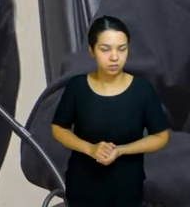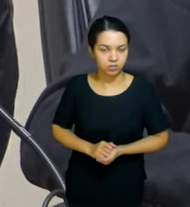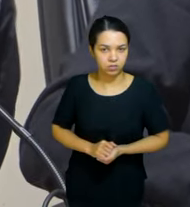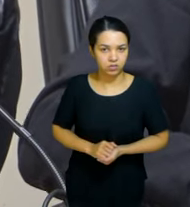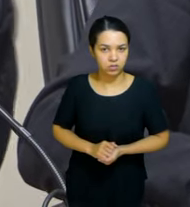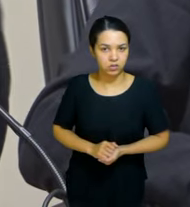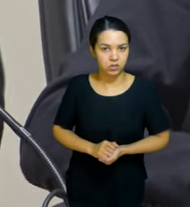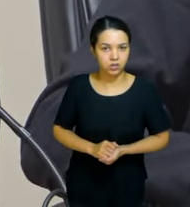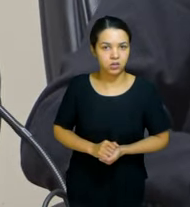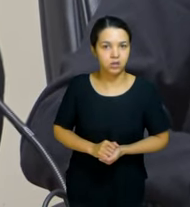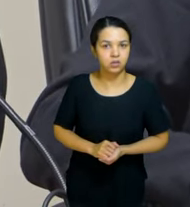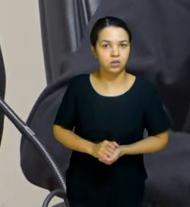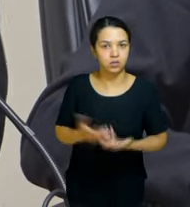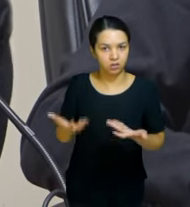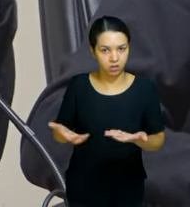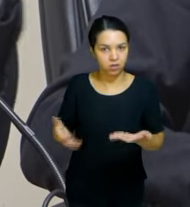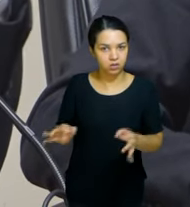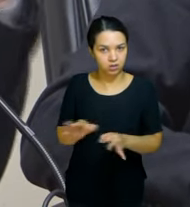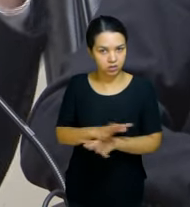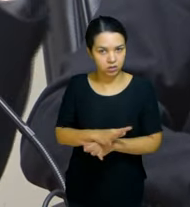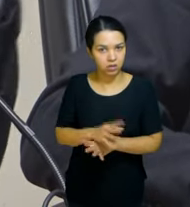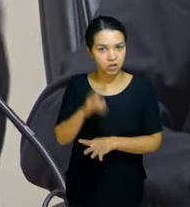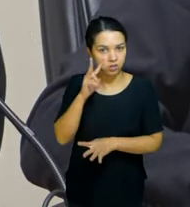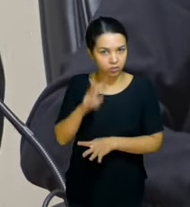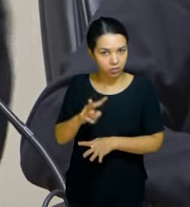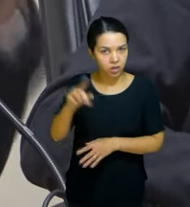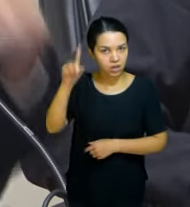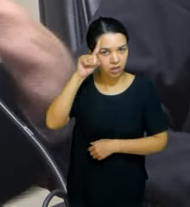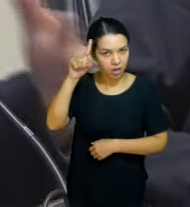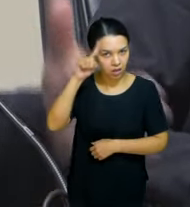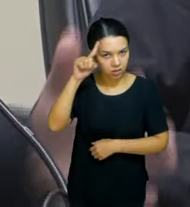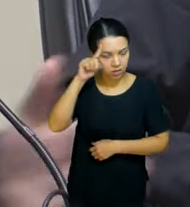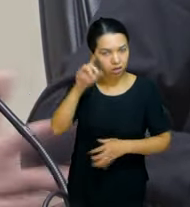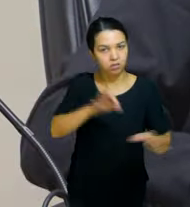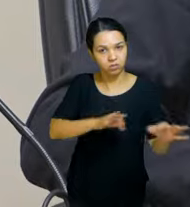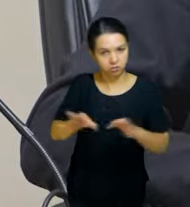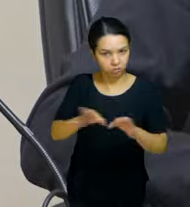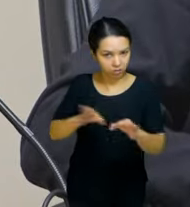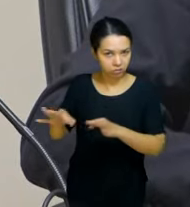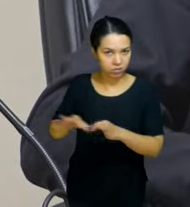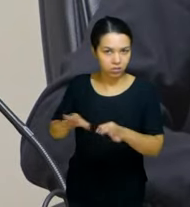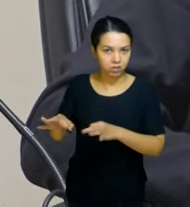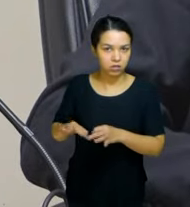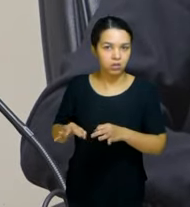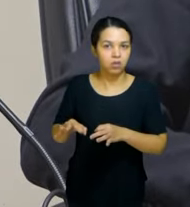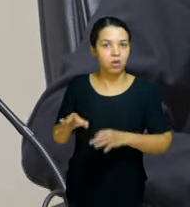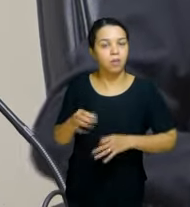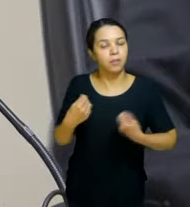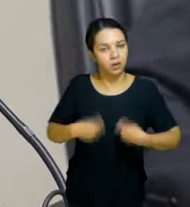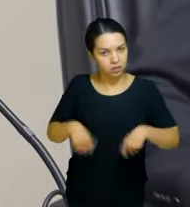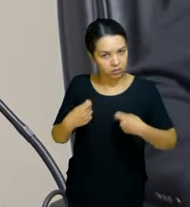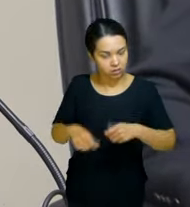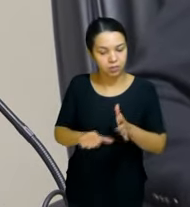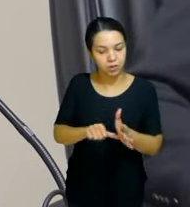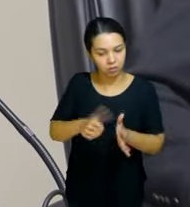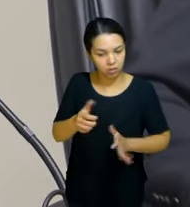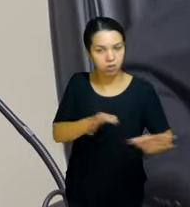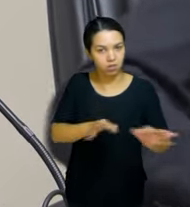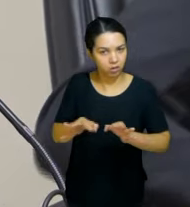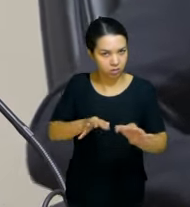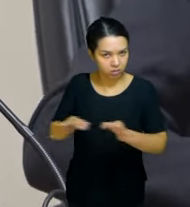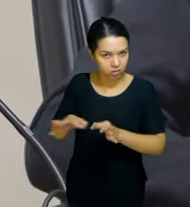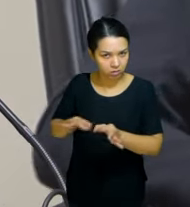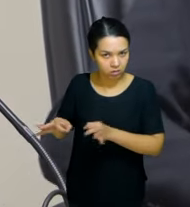eu quero que encerrar. Se puder rever essa data, organizar bem a casa lá dentro, organizar bem essa casa lá dentro,